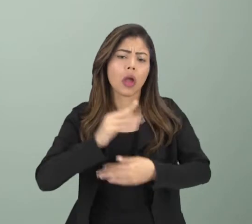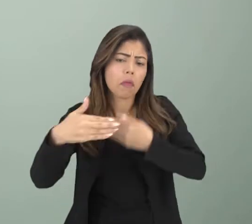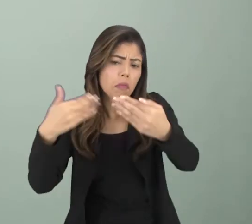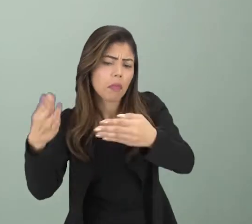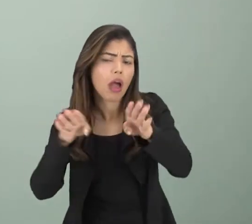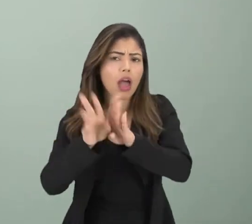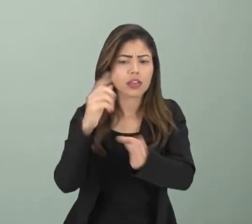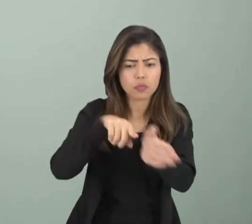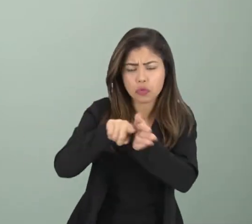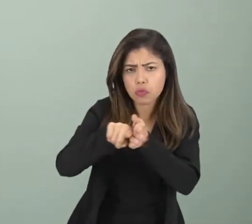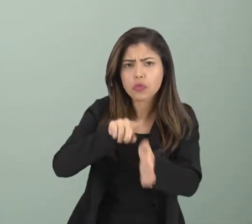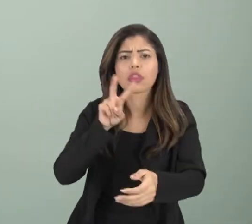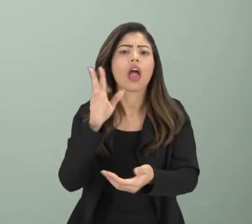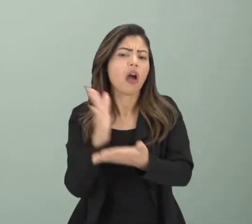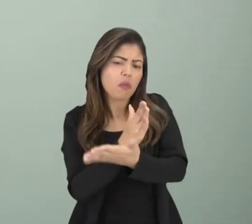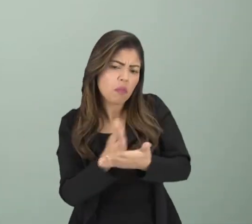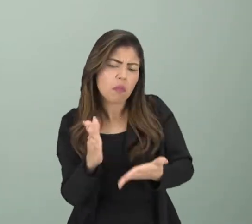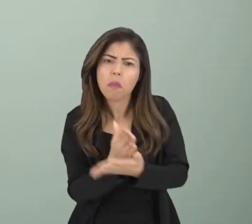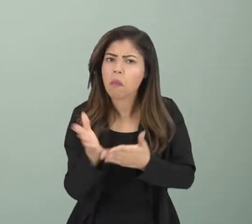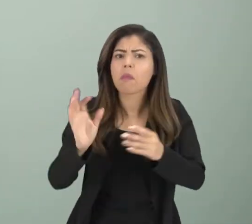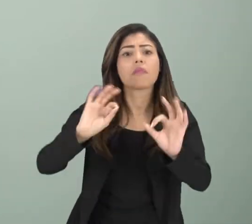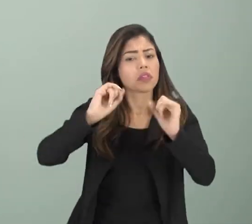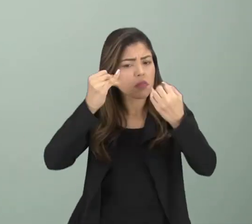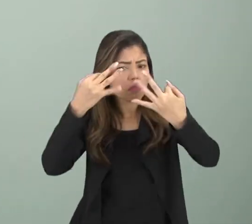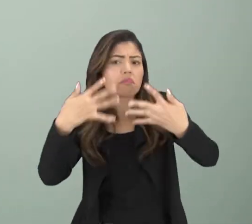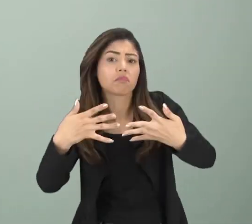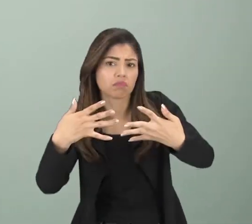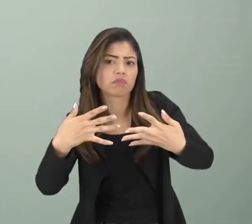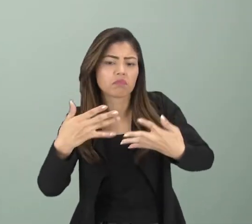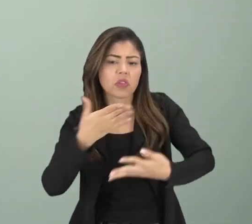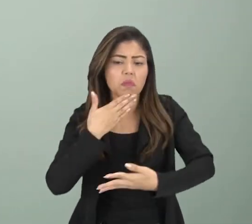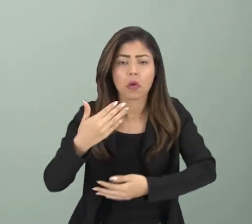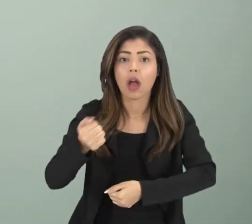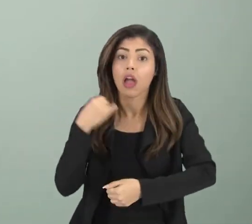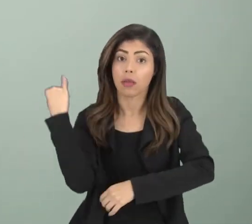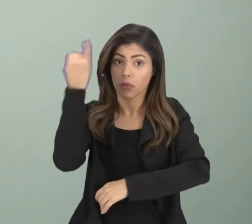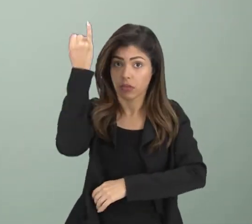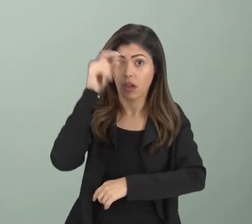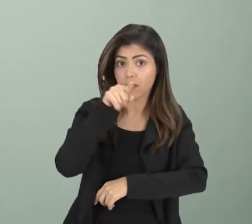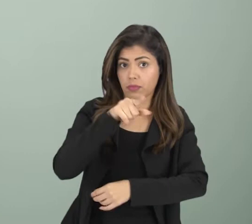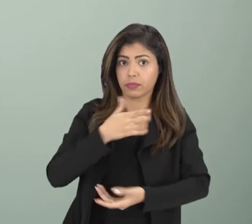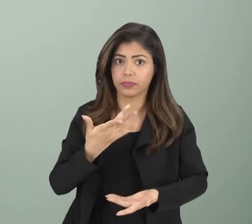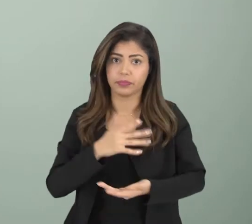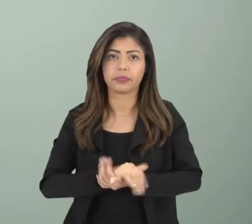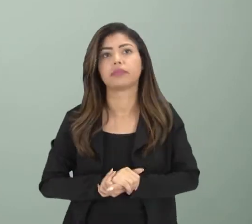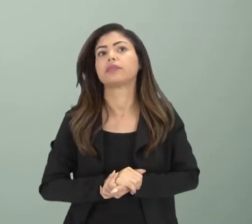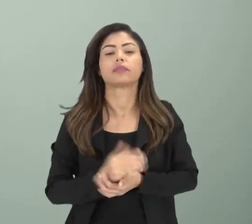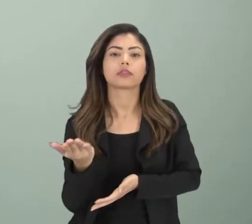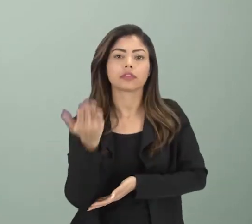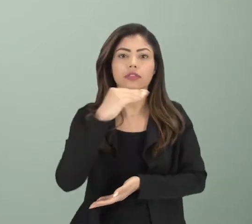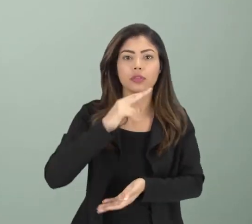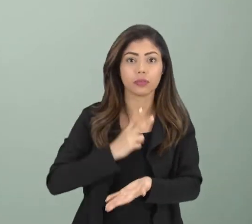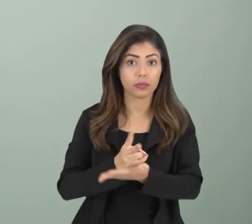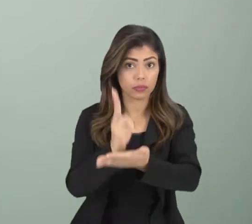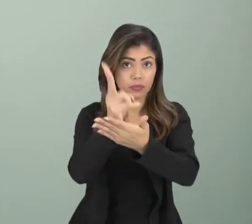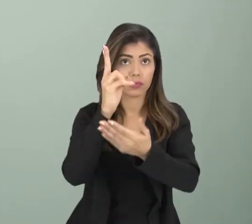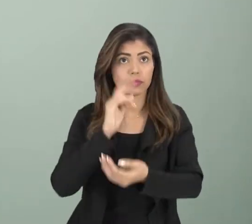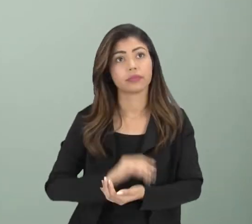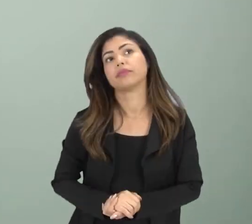eu vou tecendo algumas considerações de suma relevância a vocês. Vamos avançar